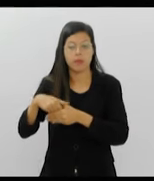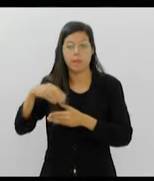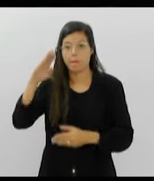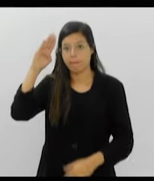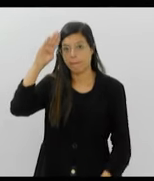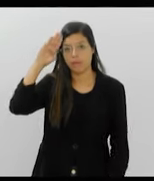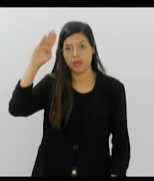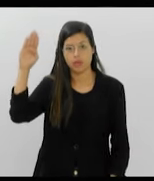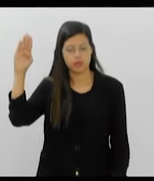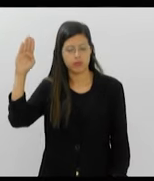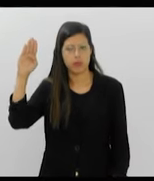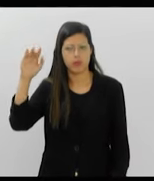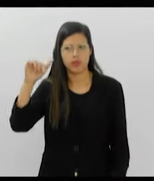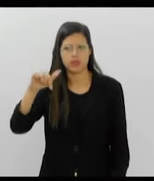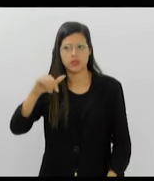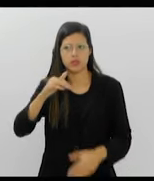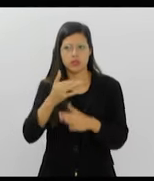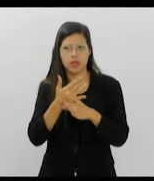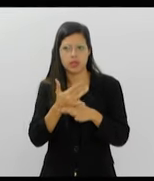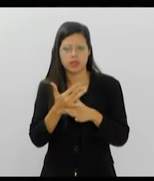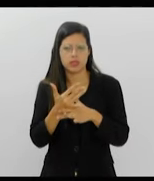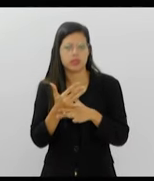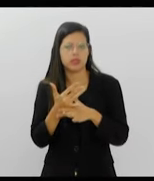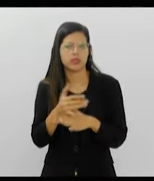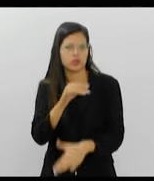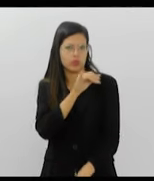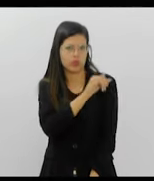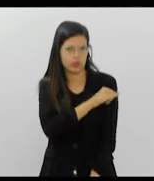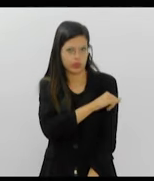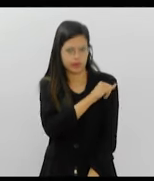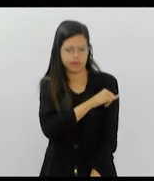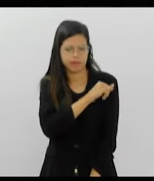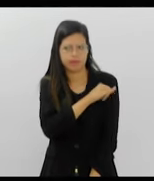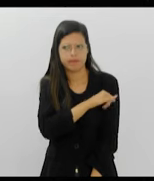principalmente na cidade do Rio de Janeiro.